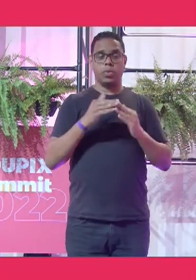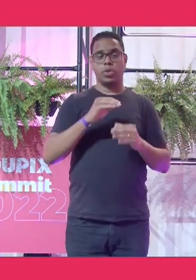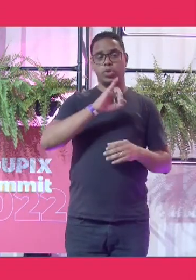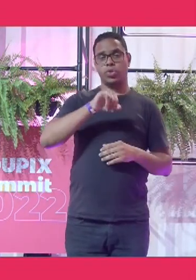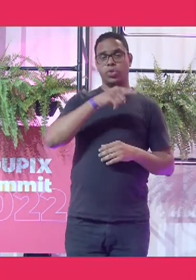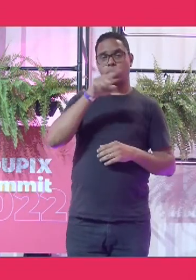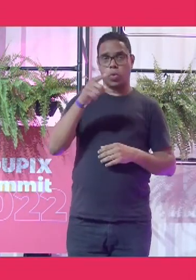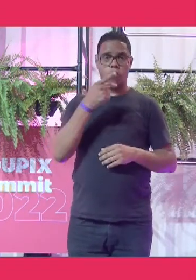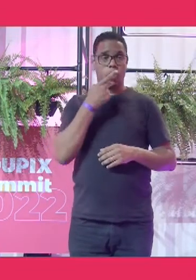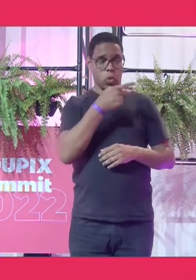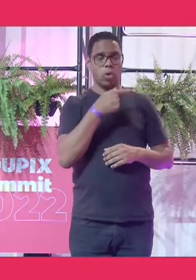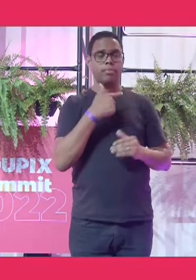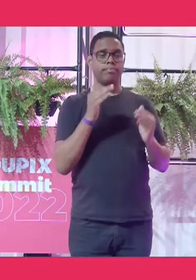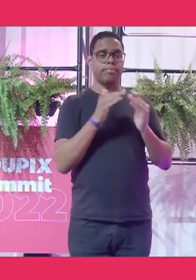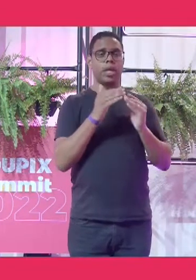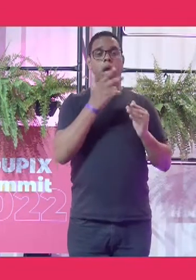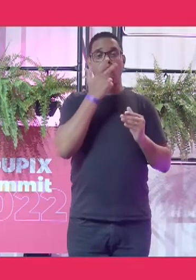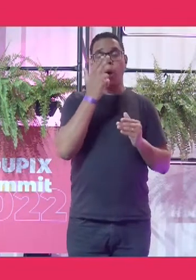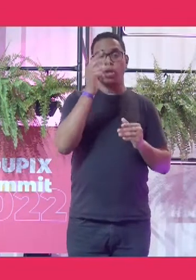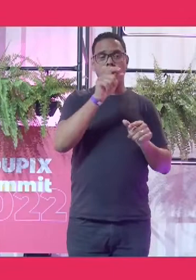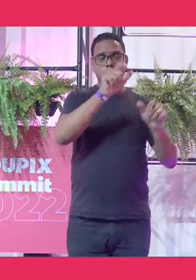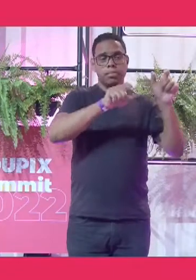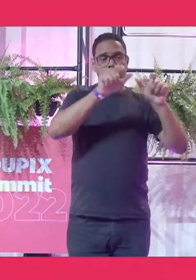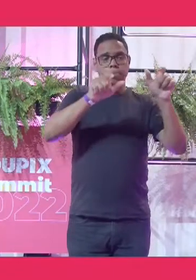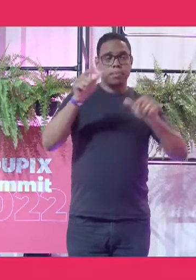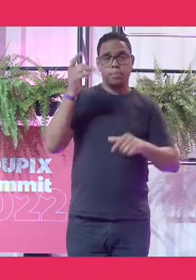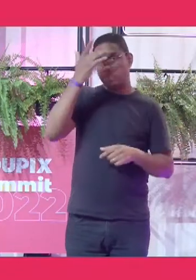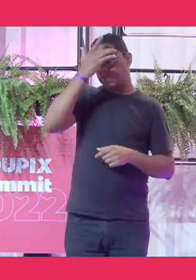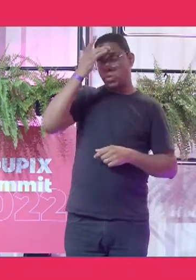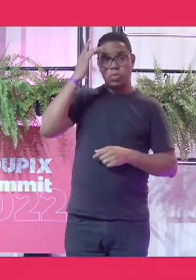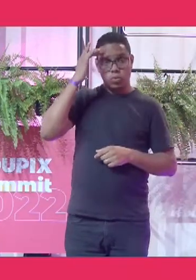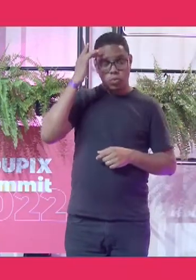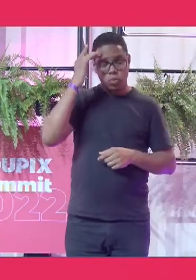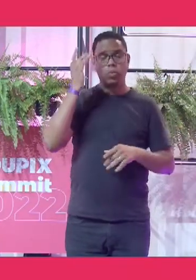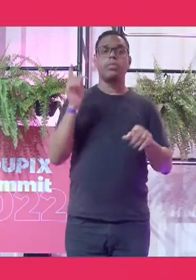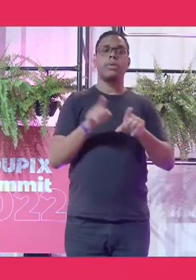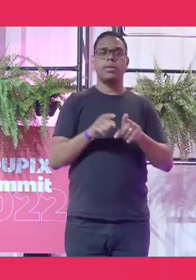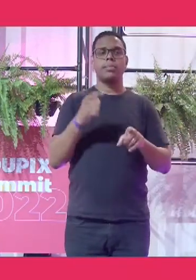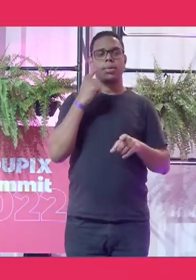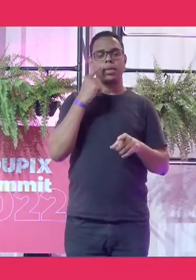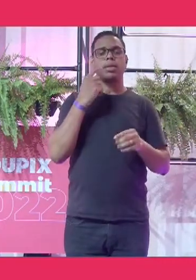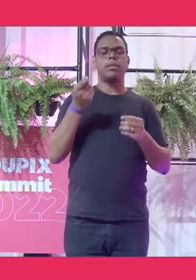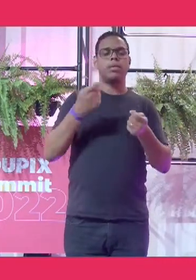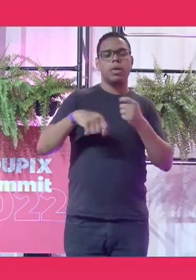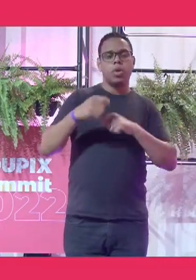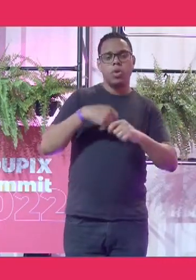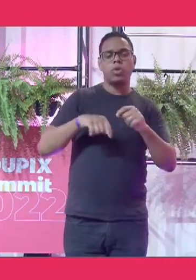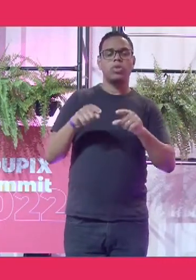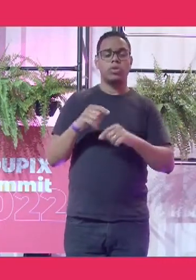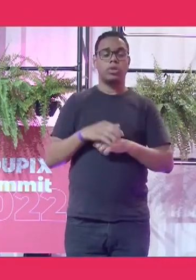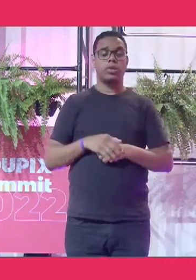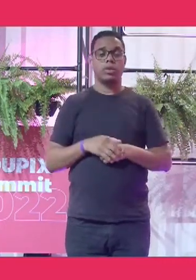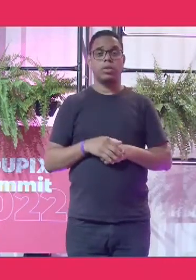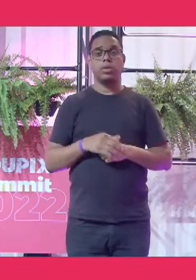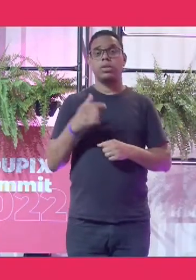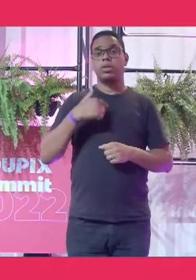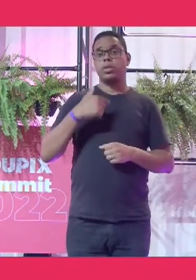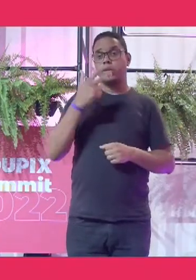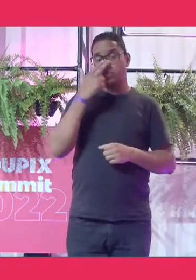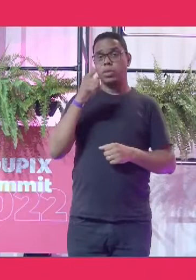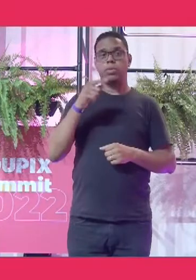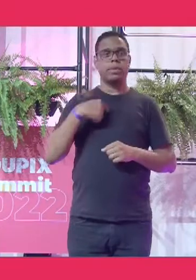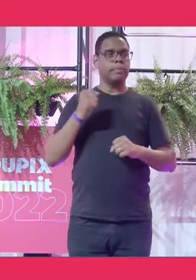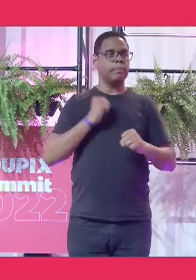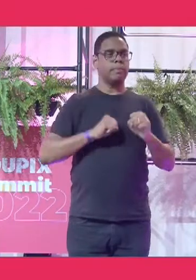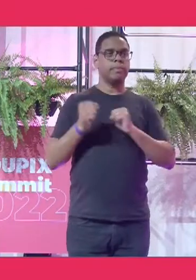João falou. Eu acho que são as pessoas. E aí, até sendo pensando mais no negócio também, eu acho que é